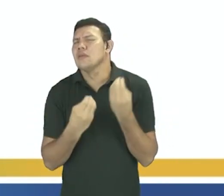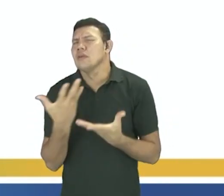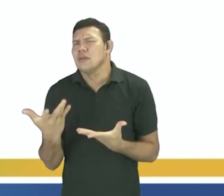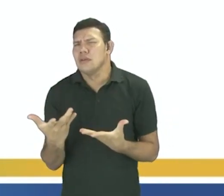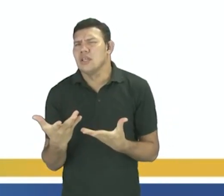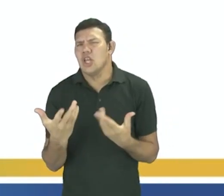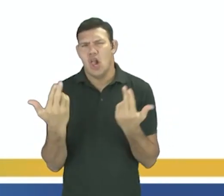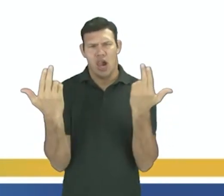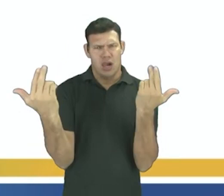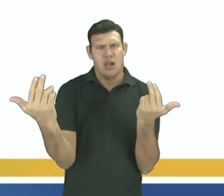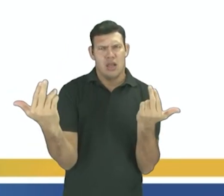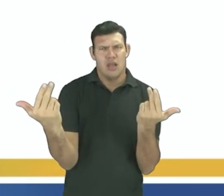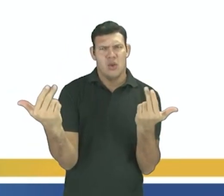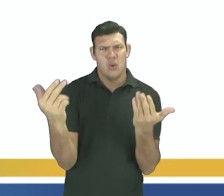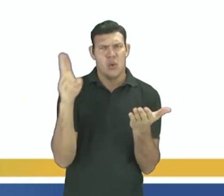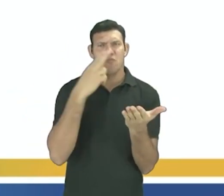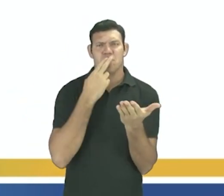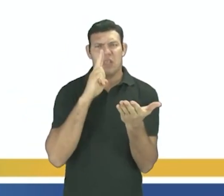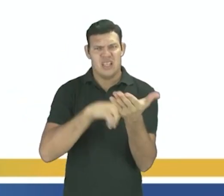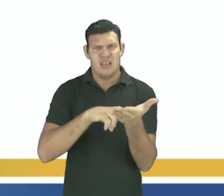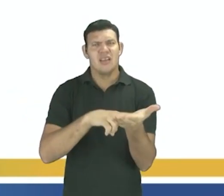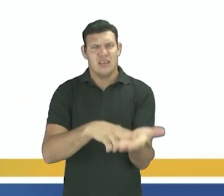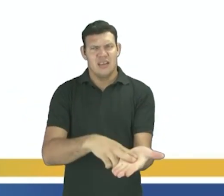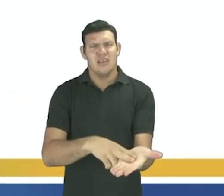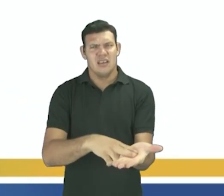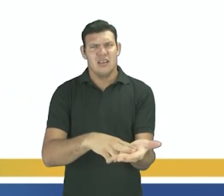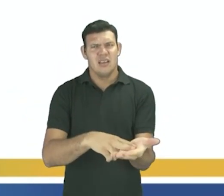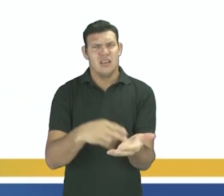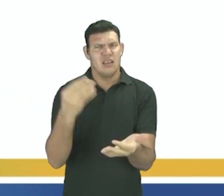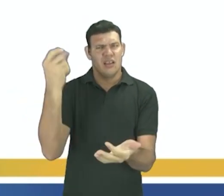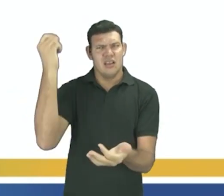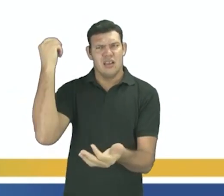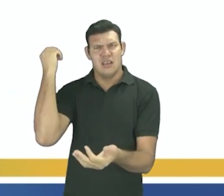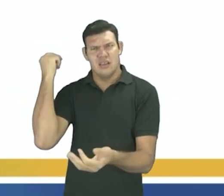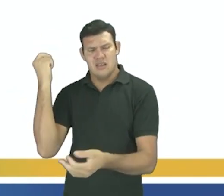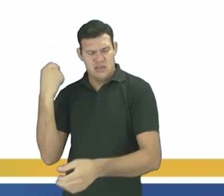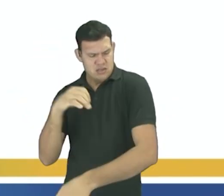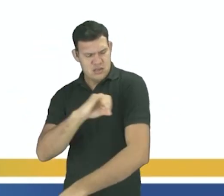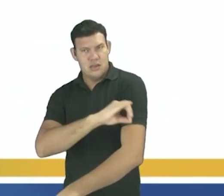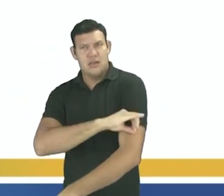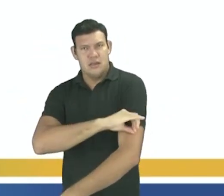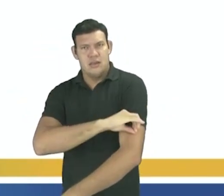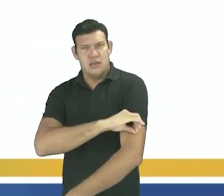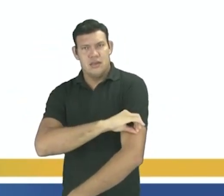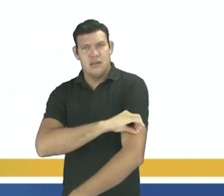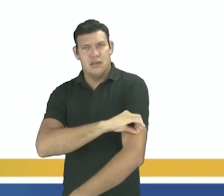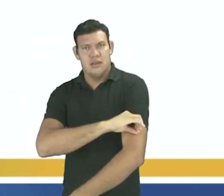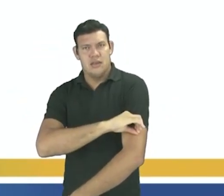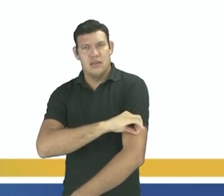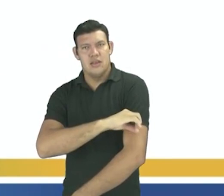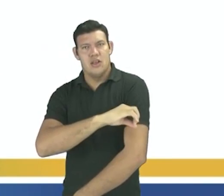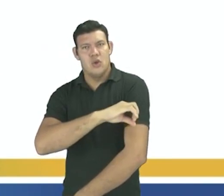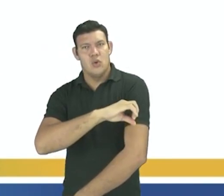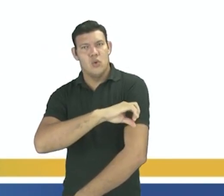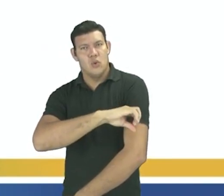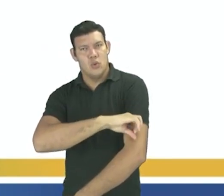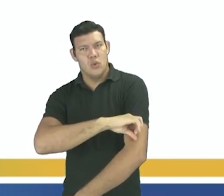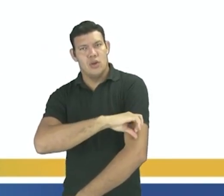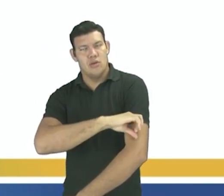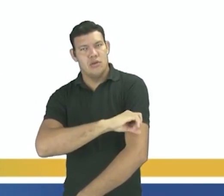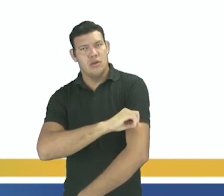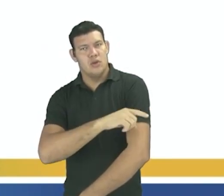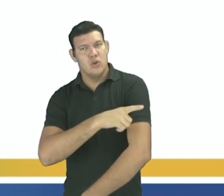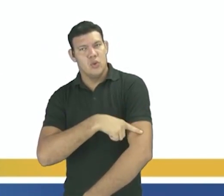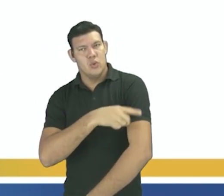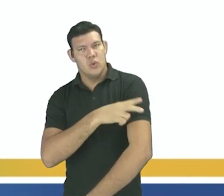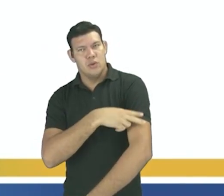que a gente aprendeu lá no primário, lá na educação infantil, no nível fundamental 1 e 2, bem